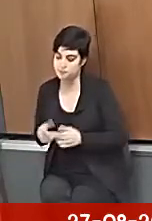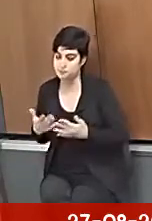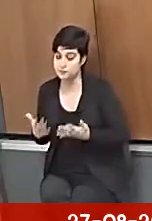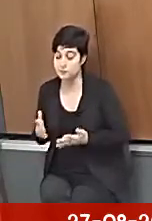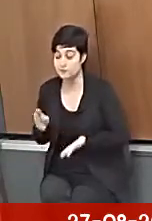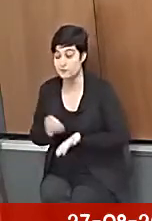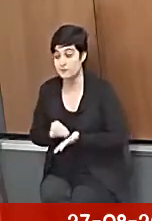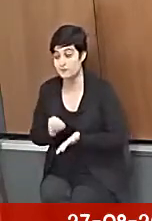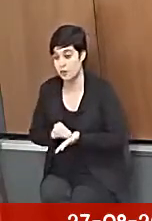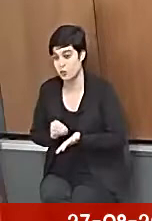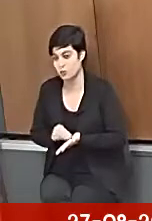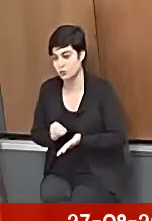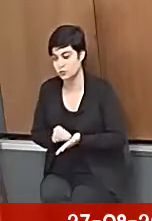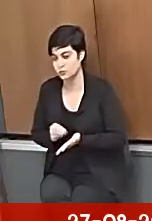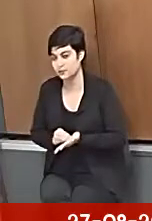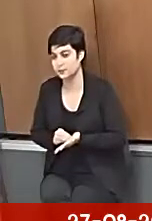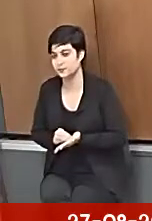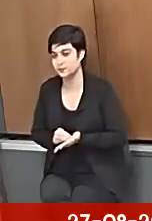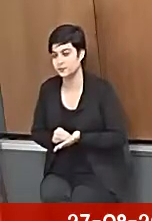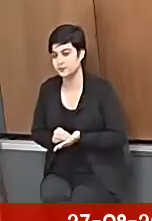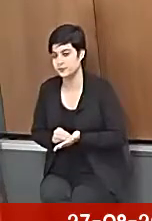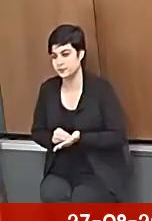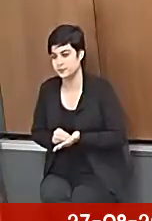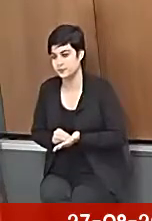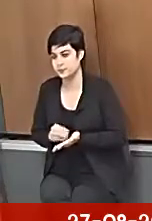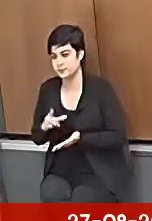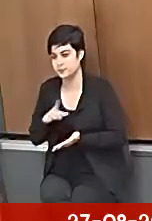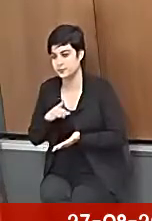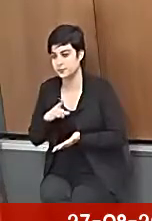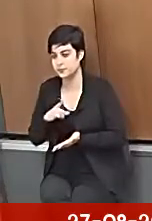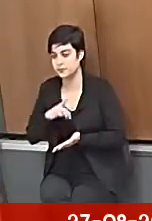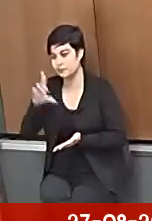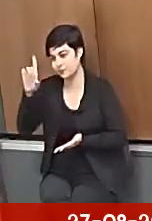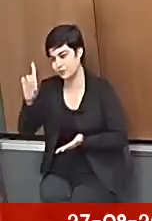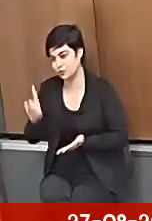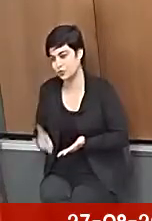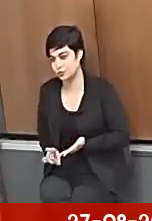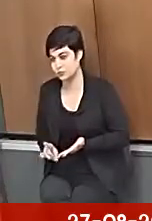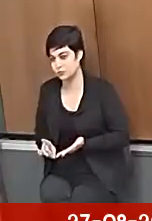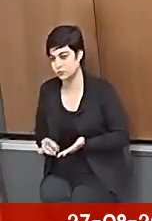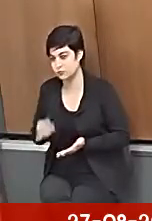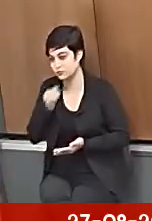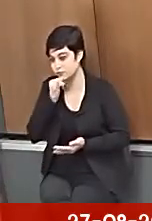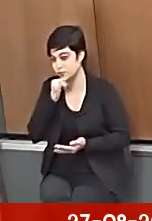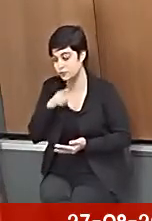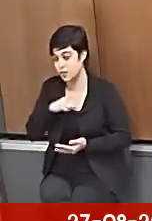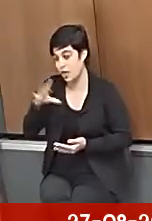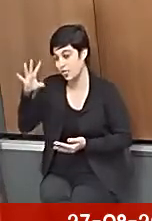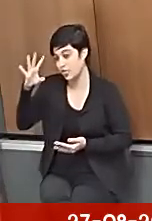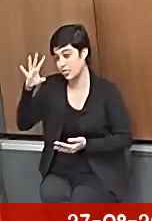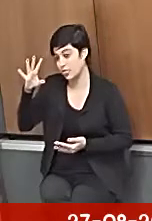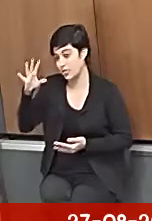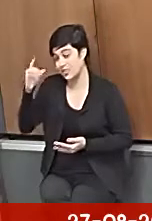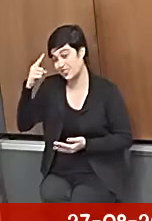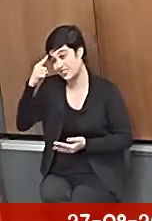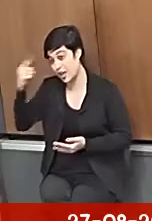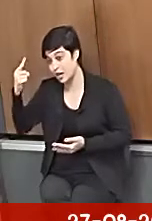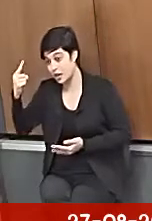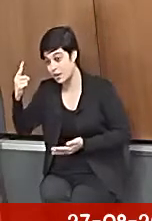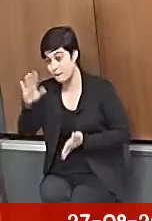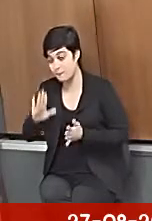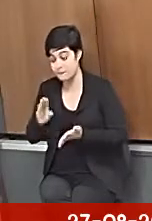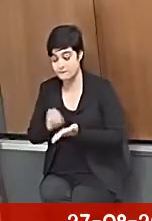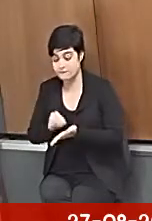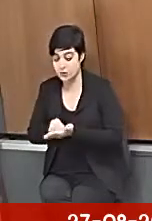direito sábado como falar do princípio da primazia da realidade sobre a forma uma coisa é a teoria à prática não basta ter